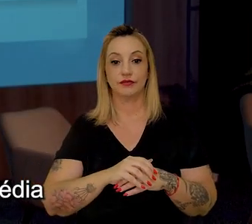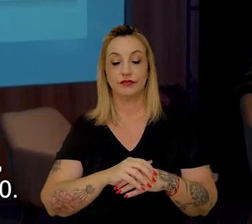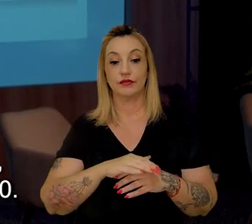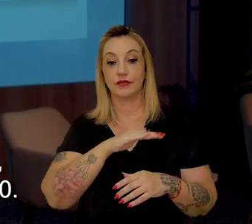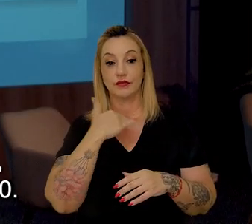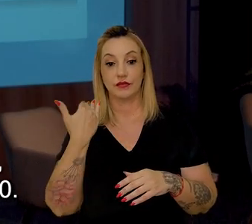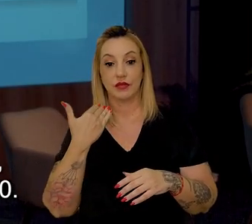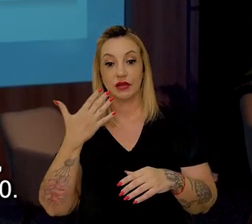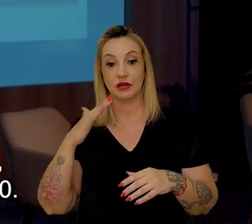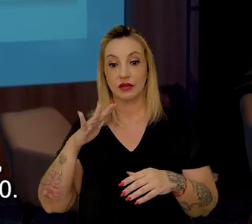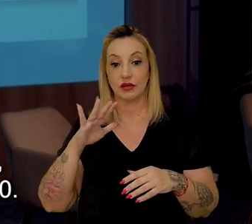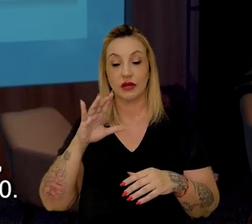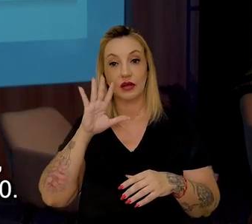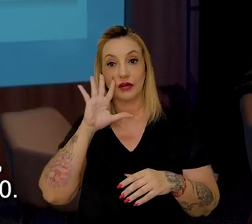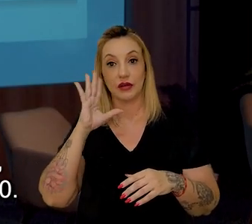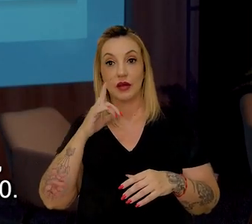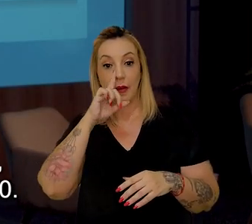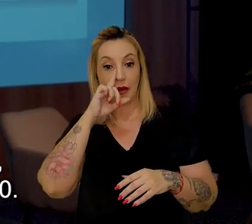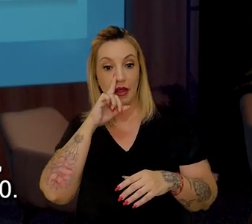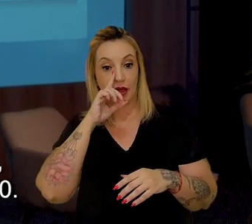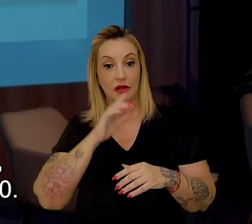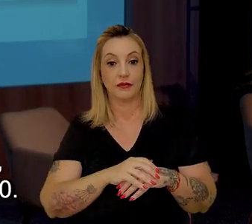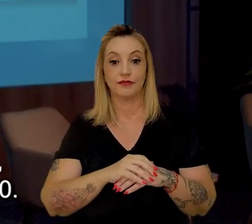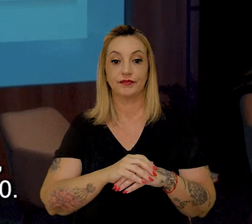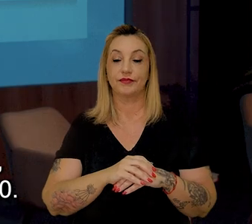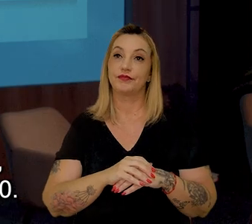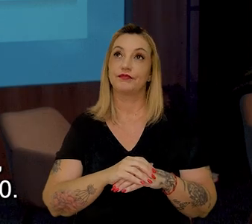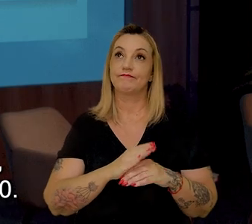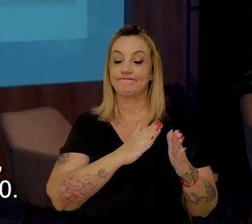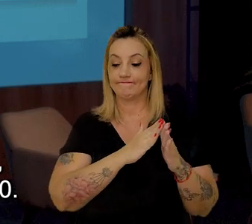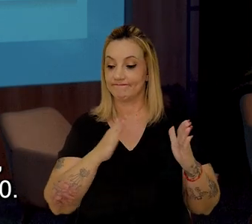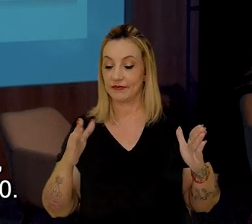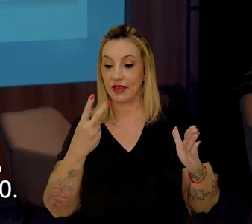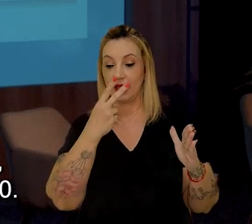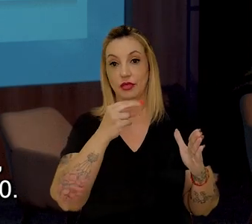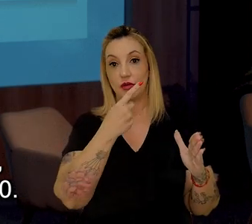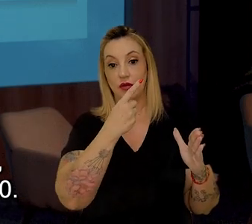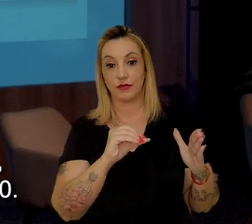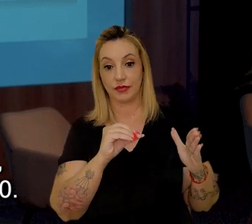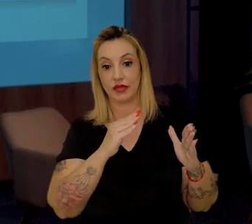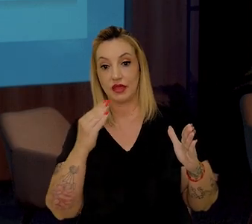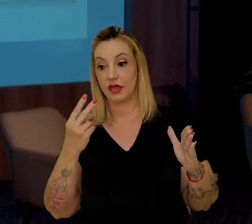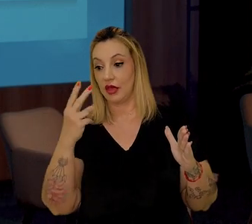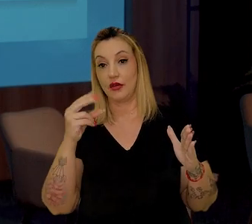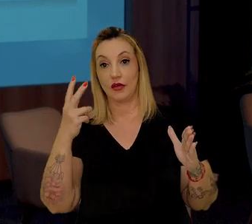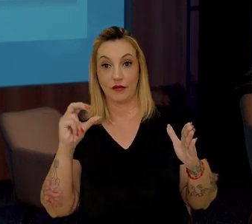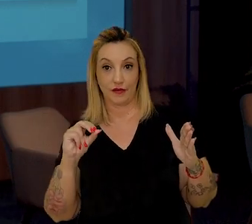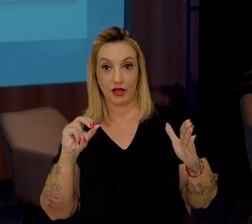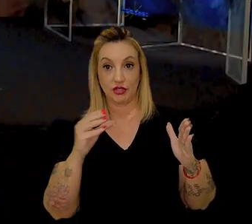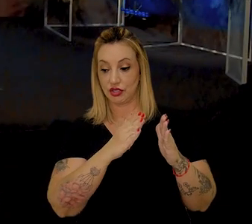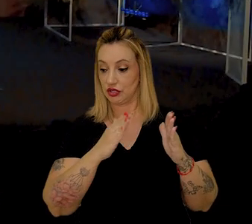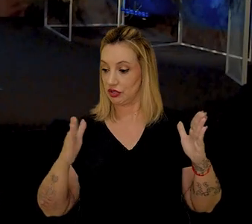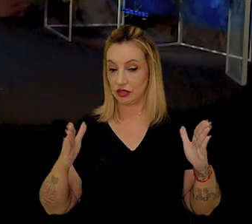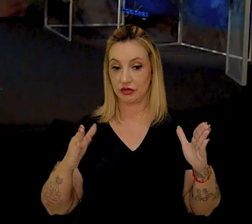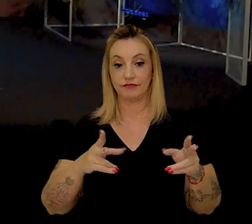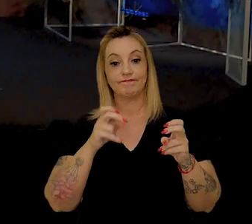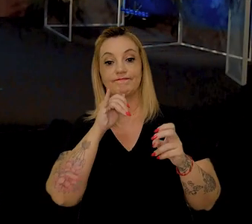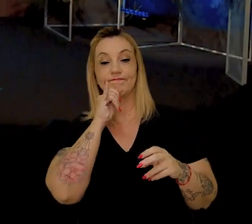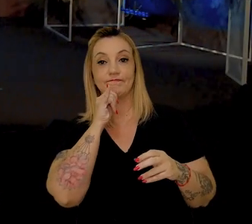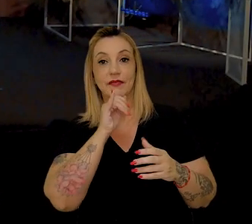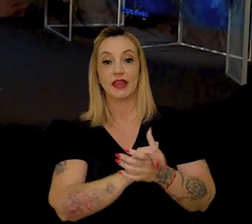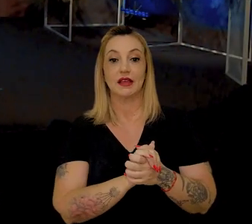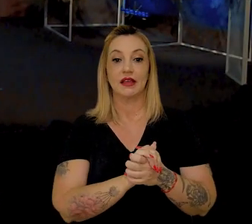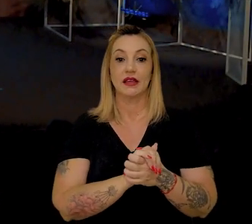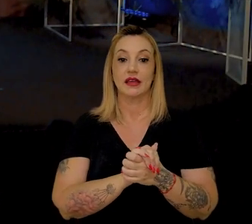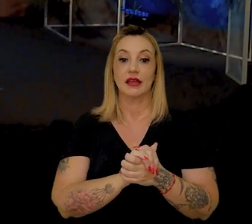média por eventos perigosos por região a gente pode ver entre 2010 e 2020 então a gente vê por exemplo